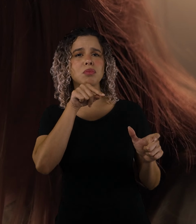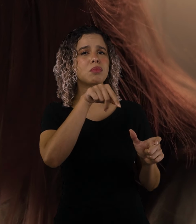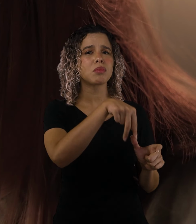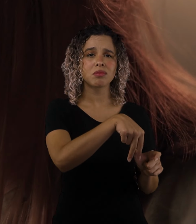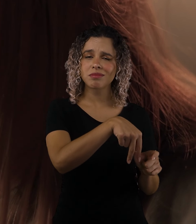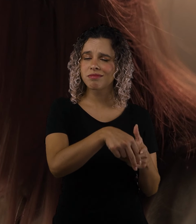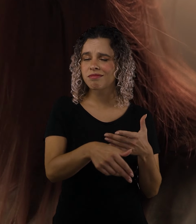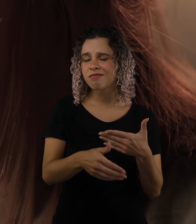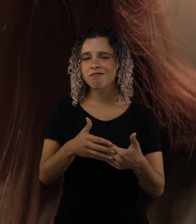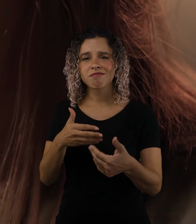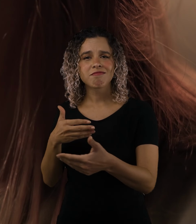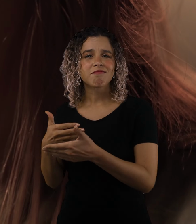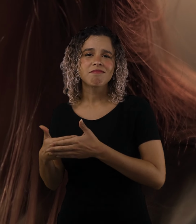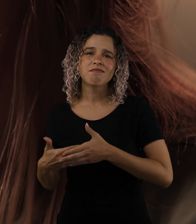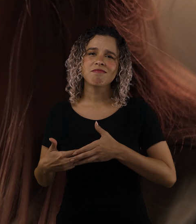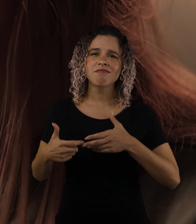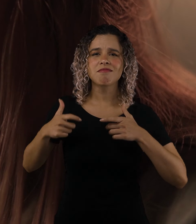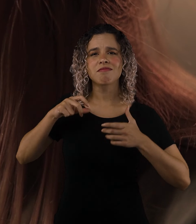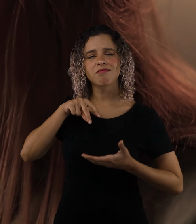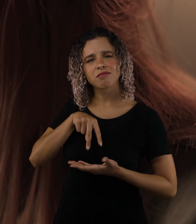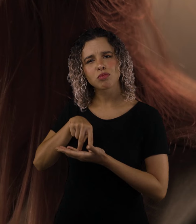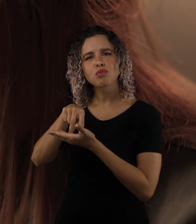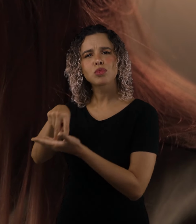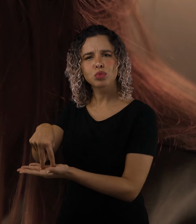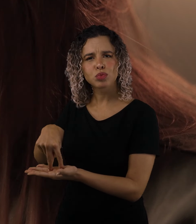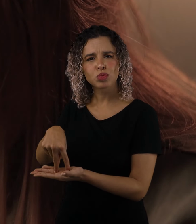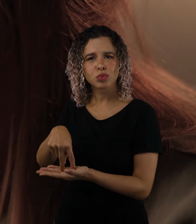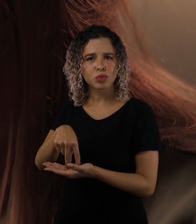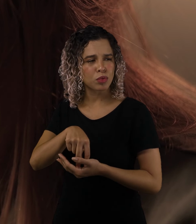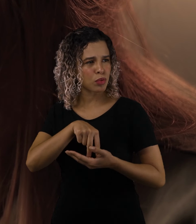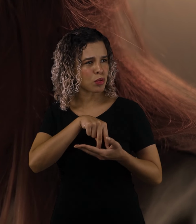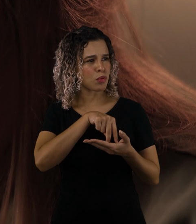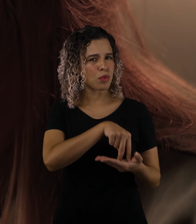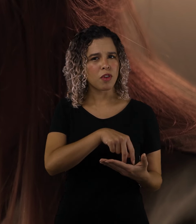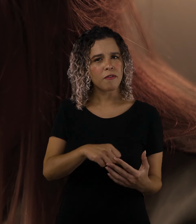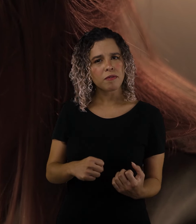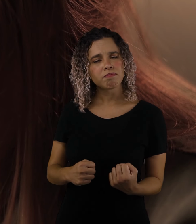any place I feel strong.